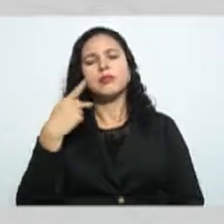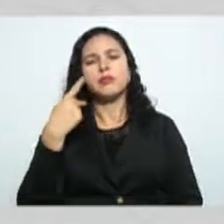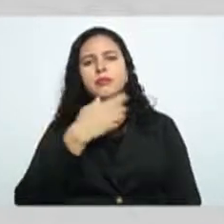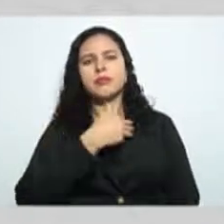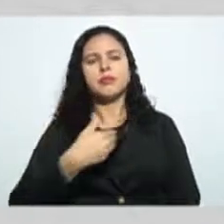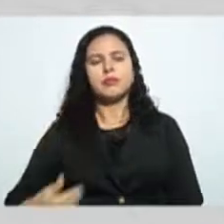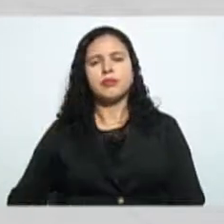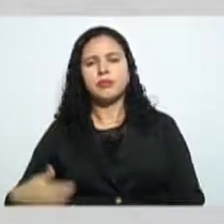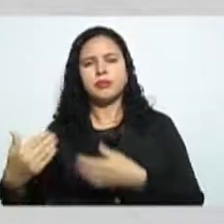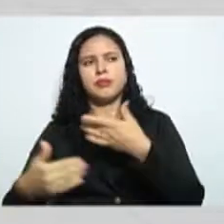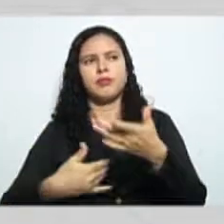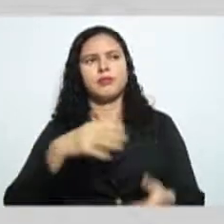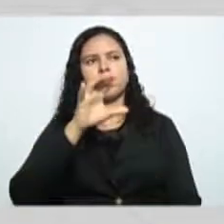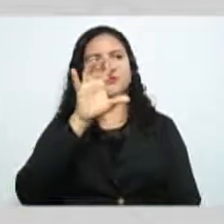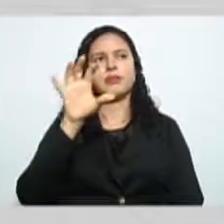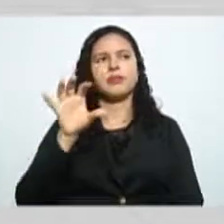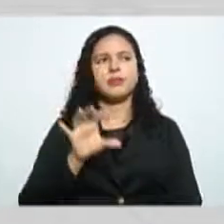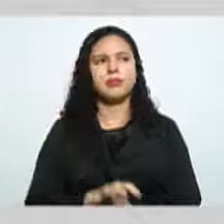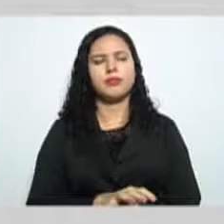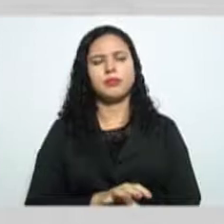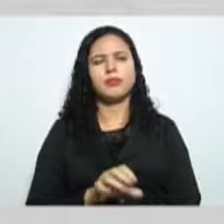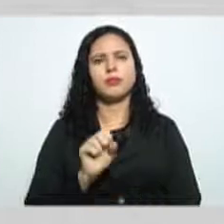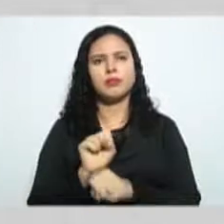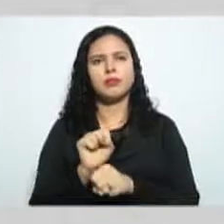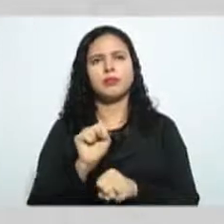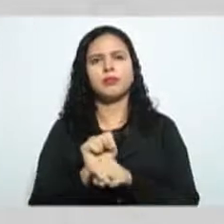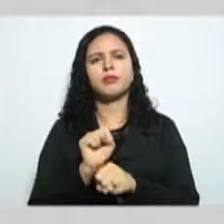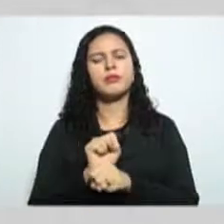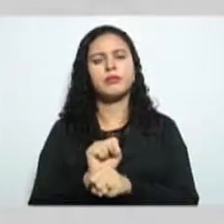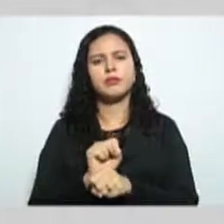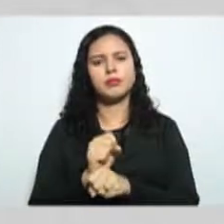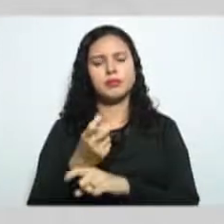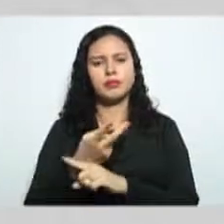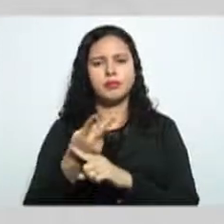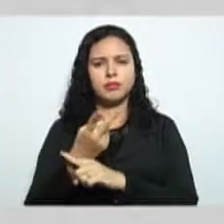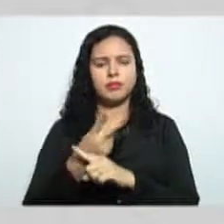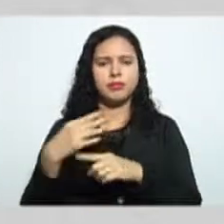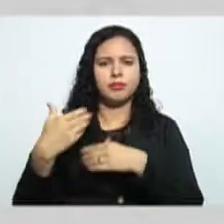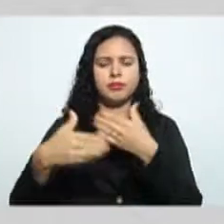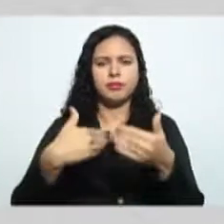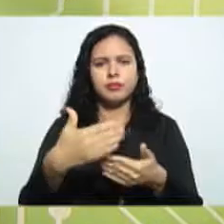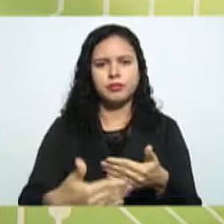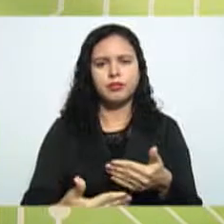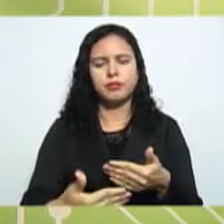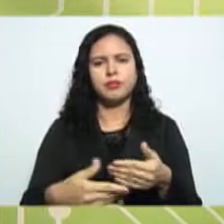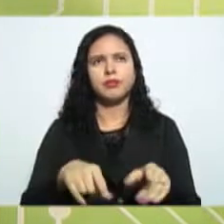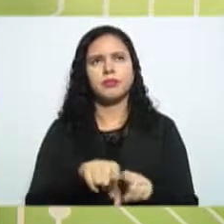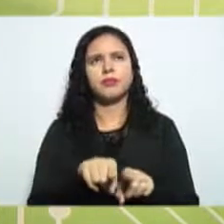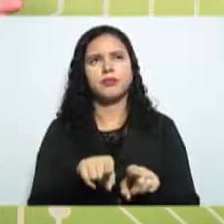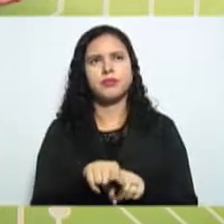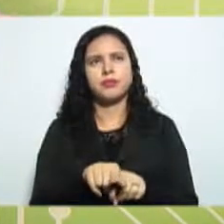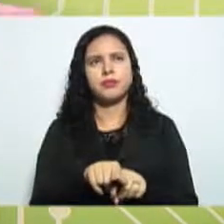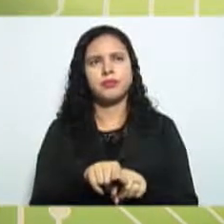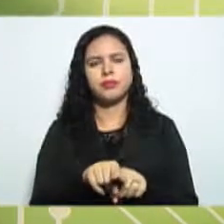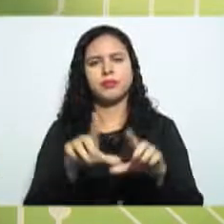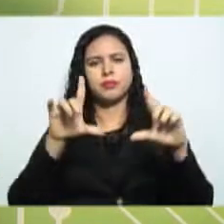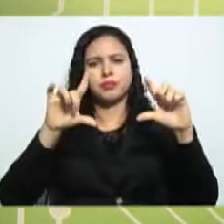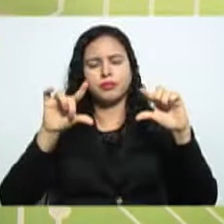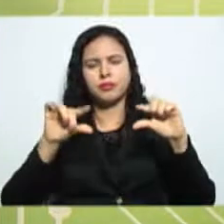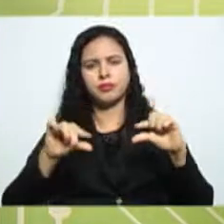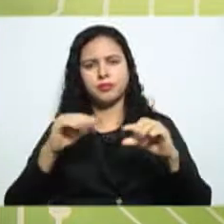desenvolvimento regional, o que nós podemos esperar é que ela busque o desenvolvimento e que busque a redução